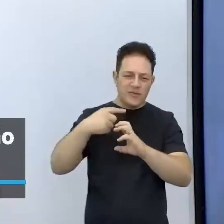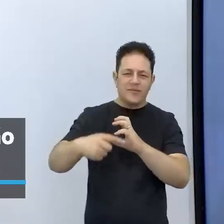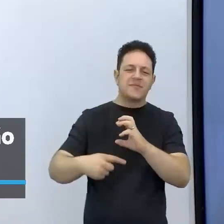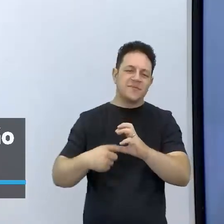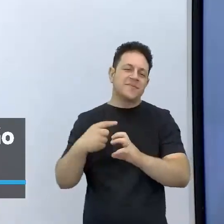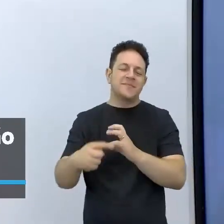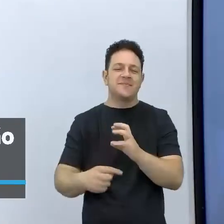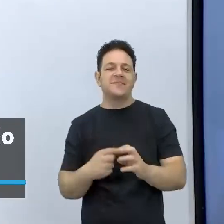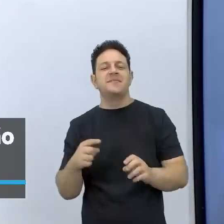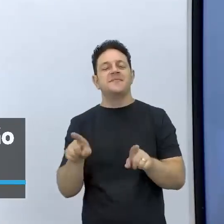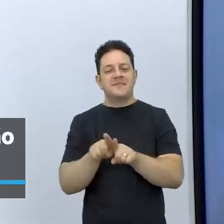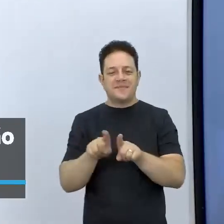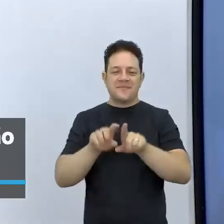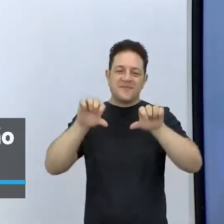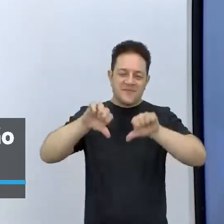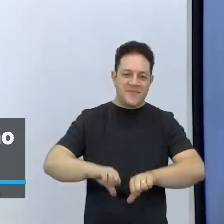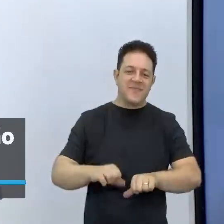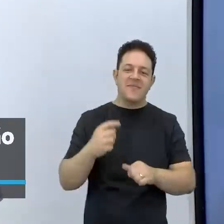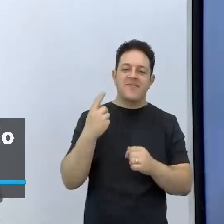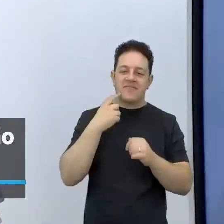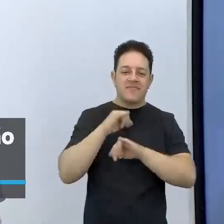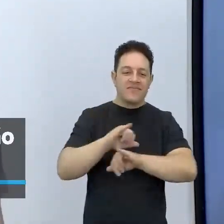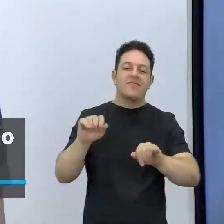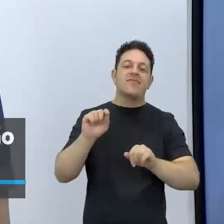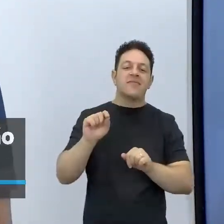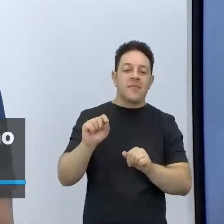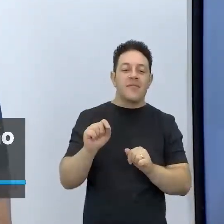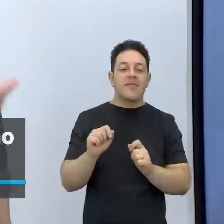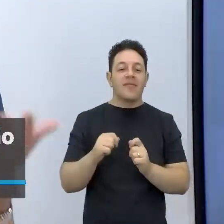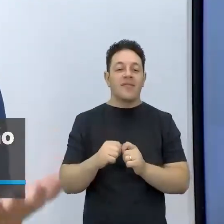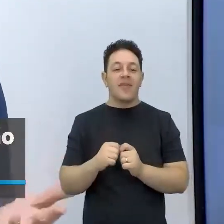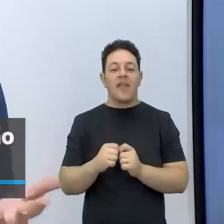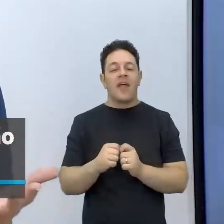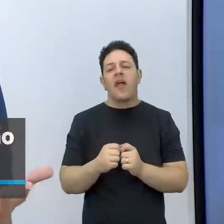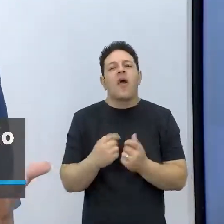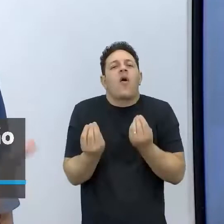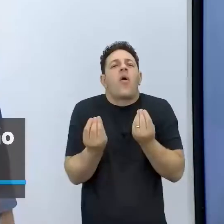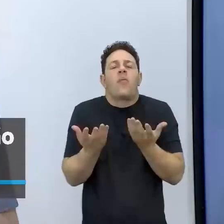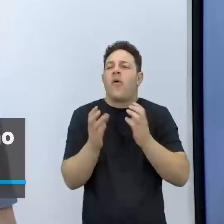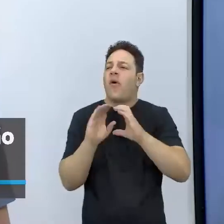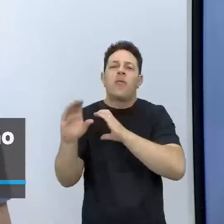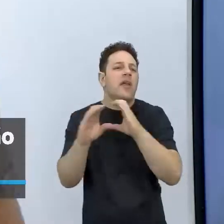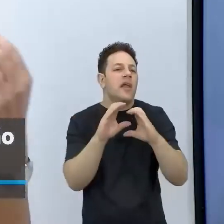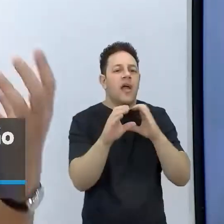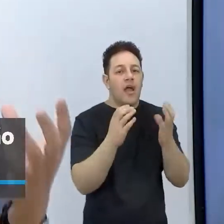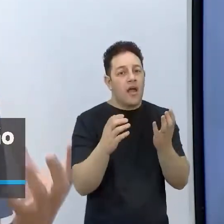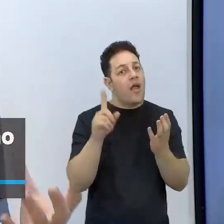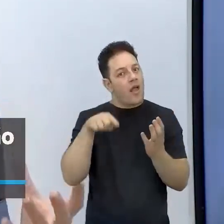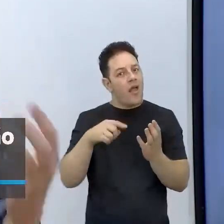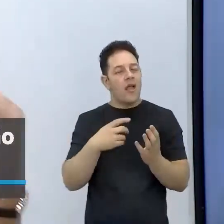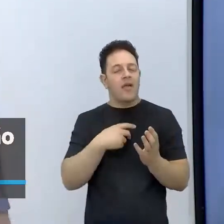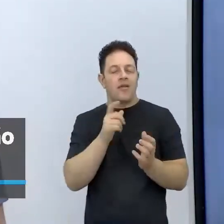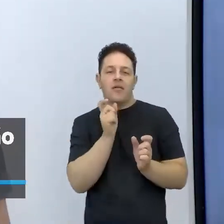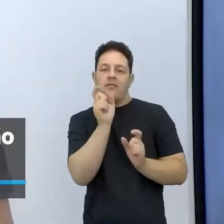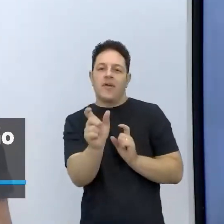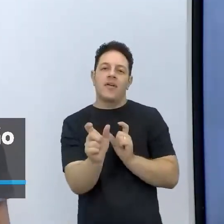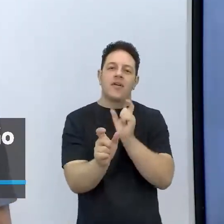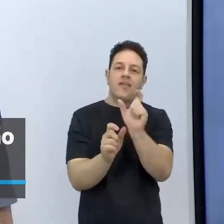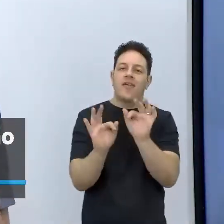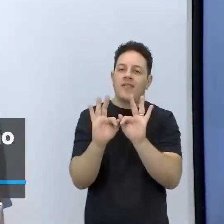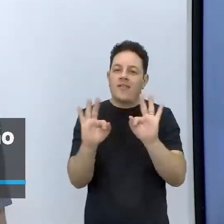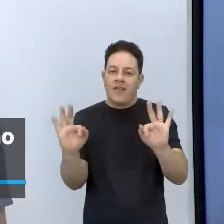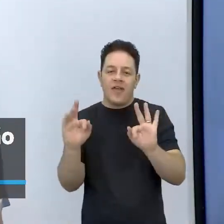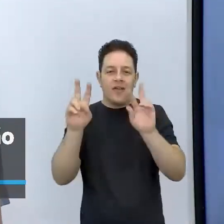primeiro na época. Então ele diz, como a gente podia comunicar naquela época? Era utilizando aquelas expressões. Então,